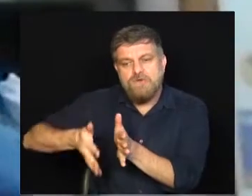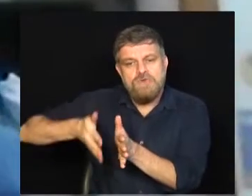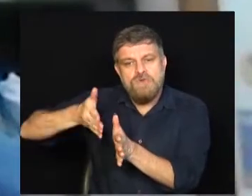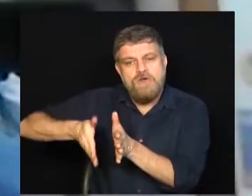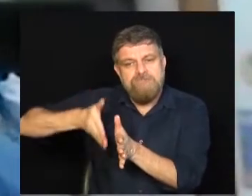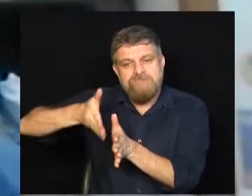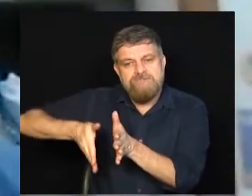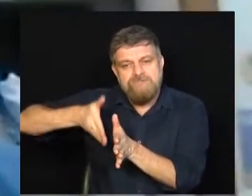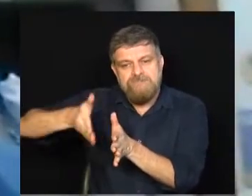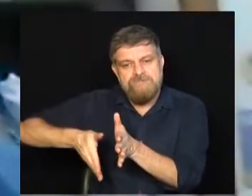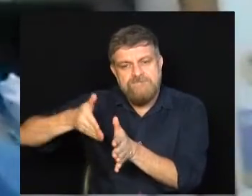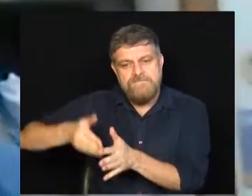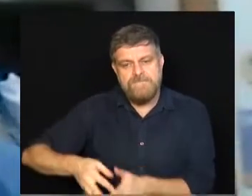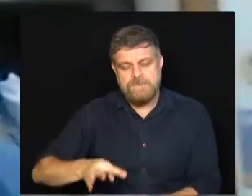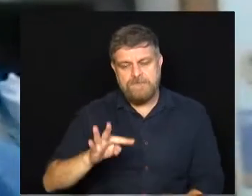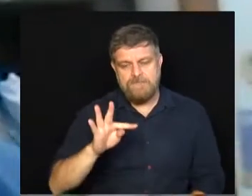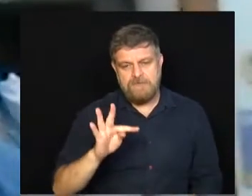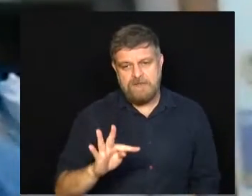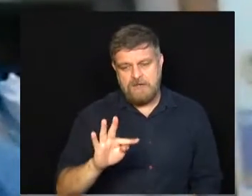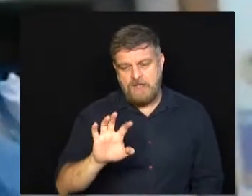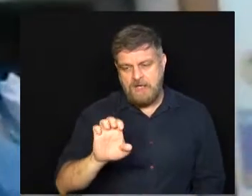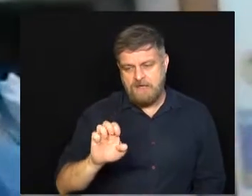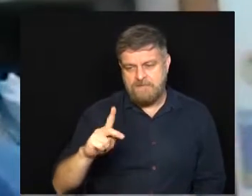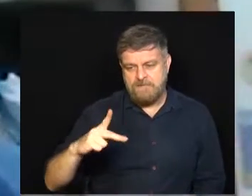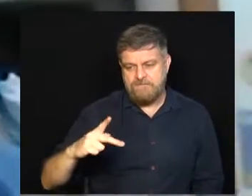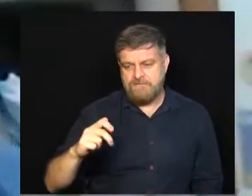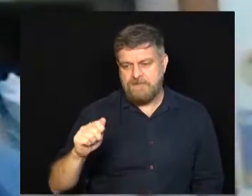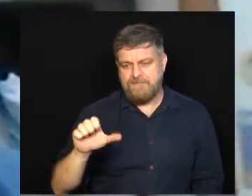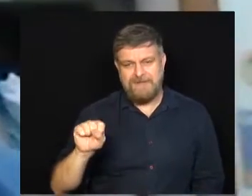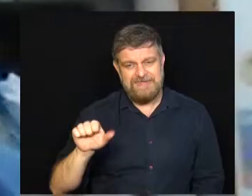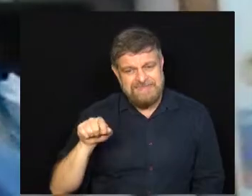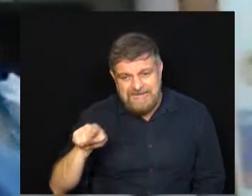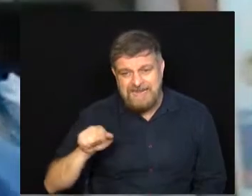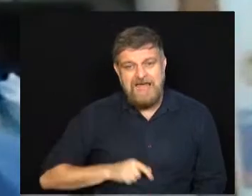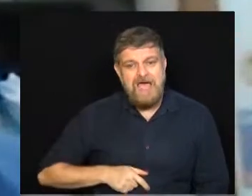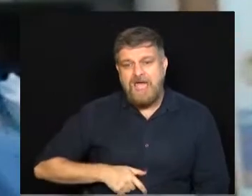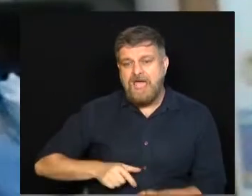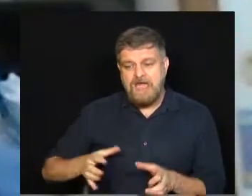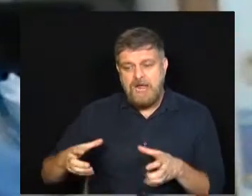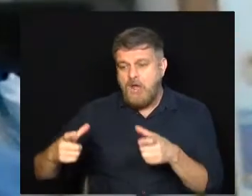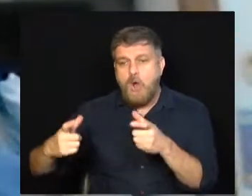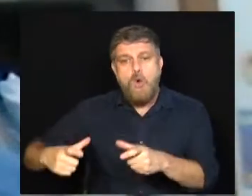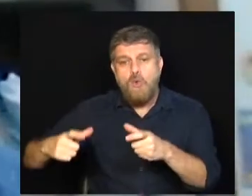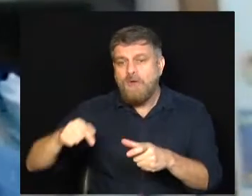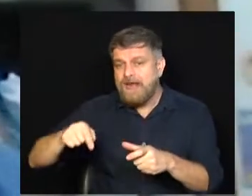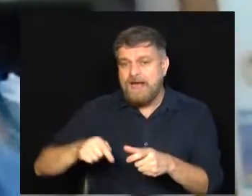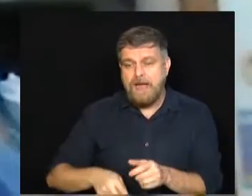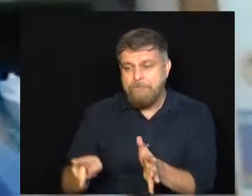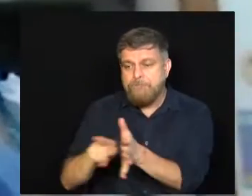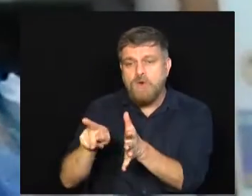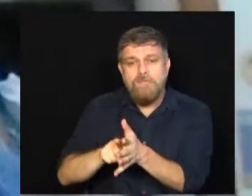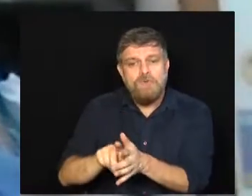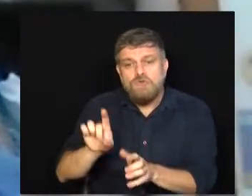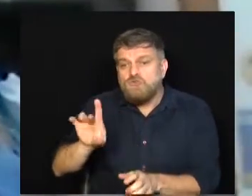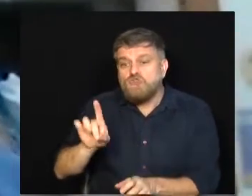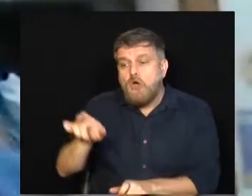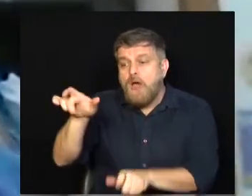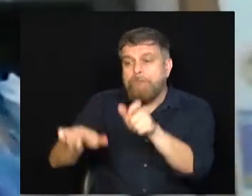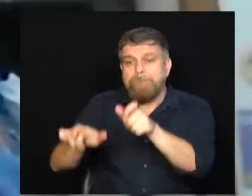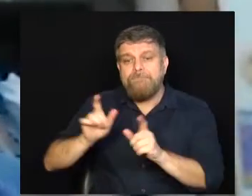Com as expressões as mais variadas, como travecódromo e coisas do gênero. Isso chegou a sair no jornal. Uma pesquisa nos